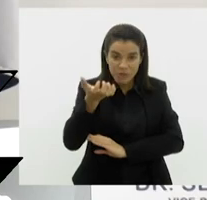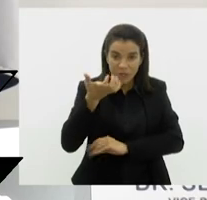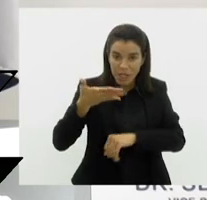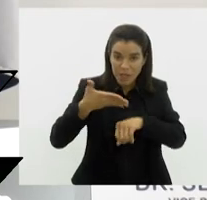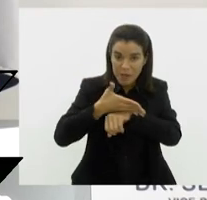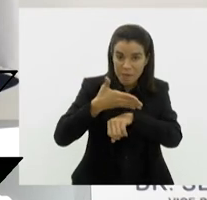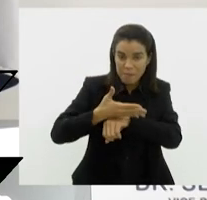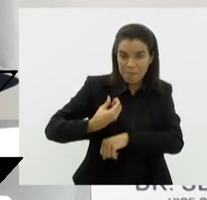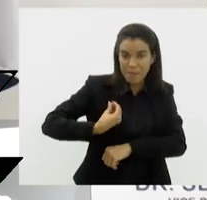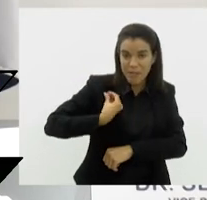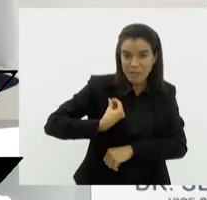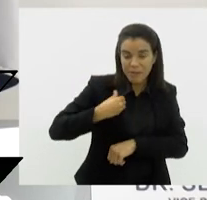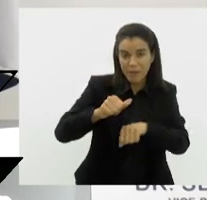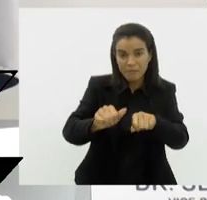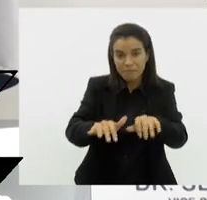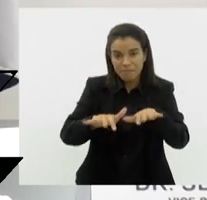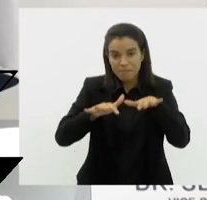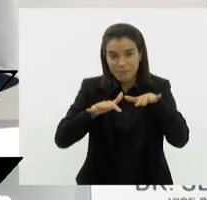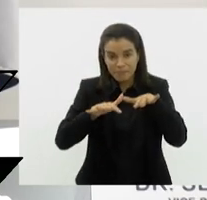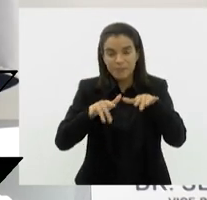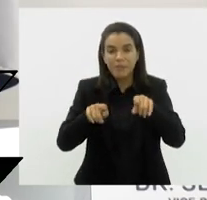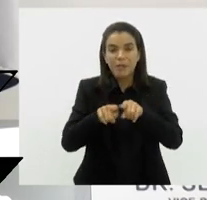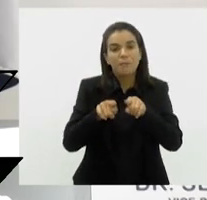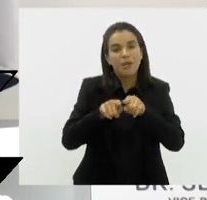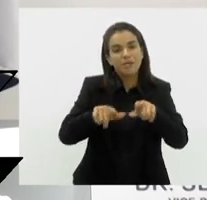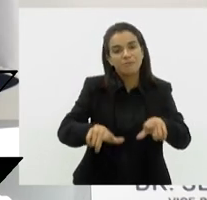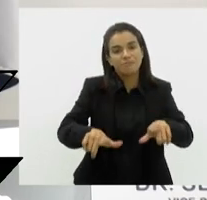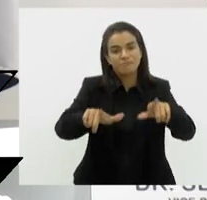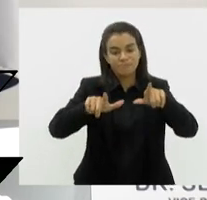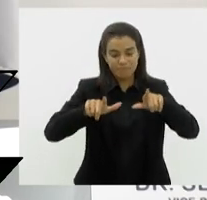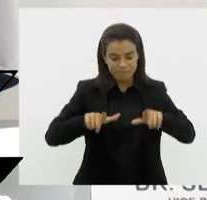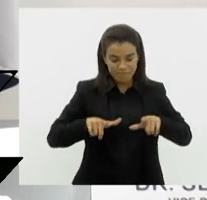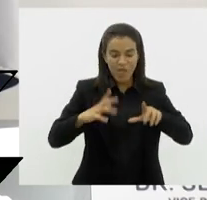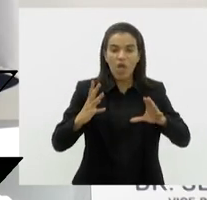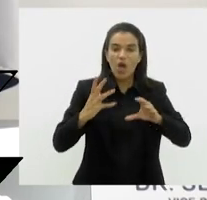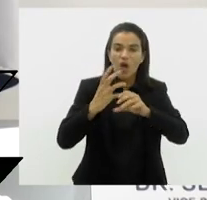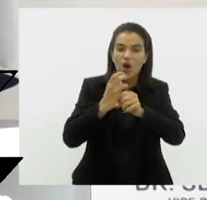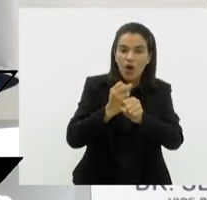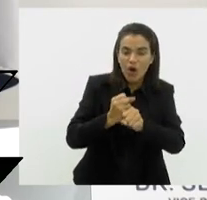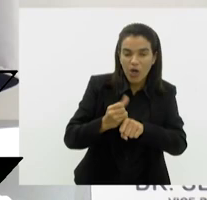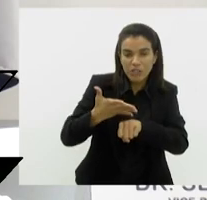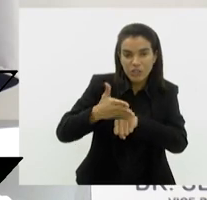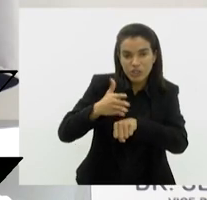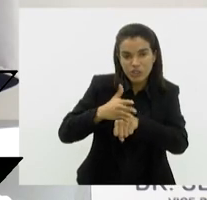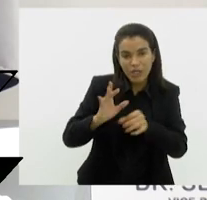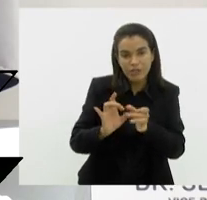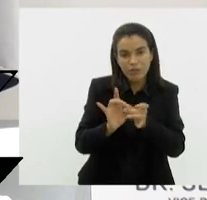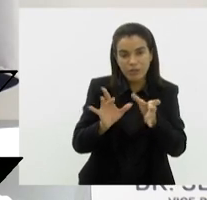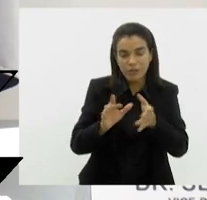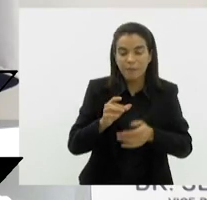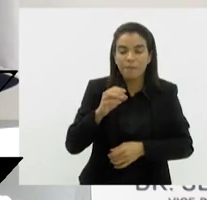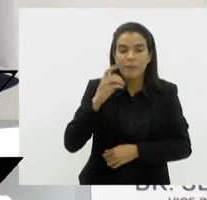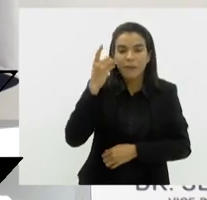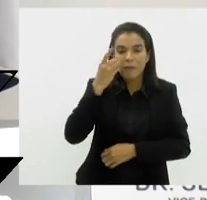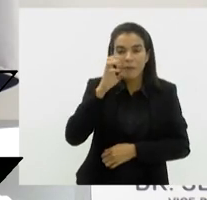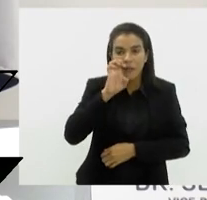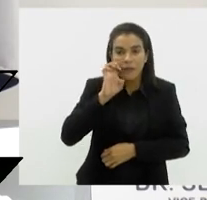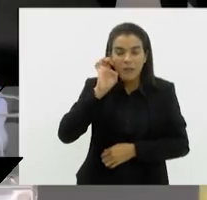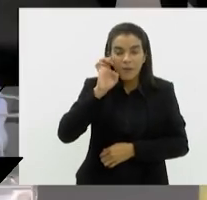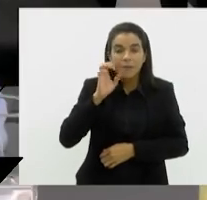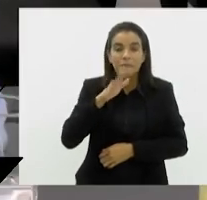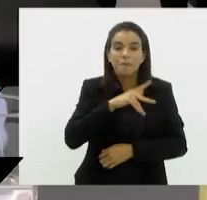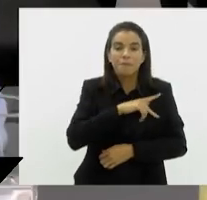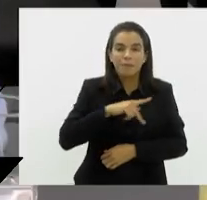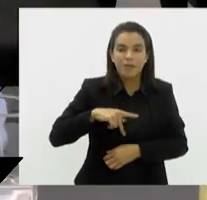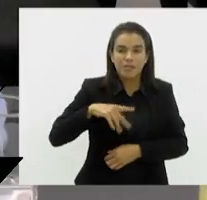para vir assistir às nossas sessões e receber as devidas horas de estágio autorizadas. Deputada Érica.